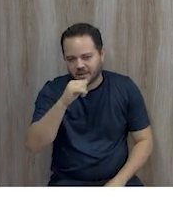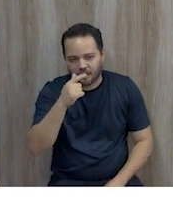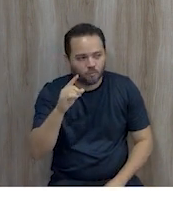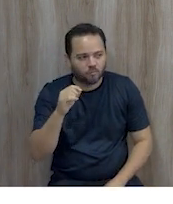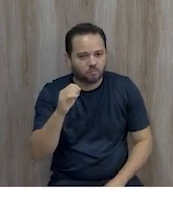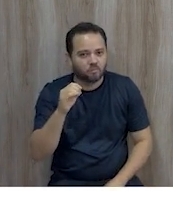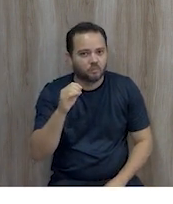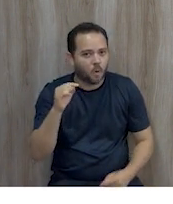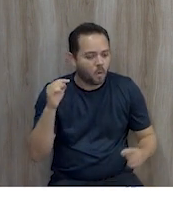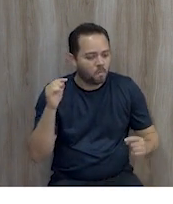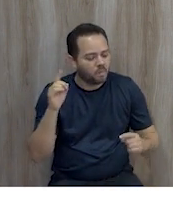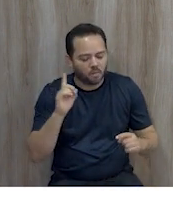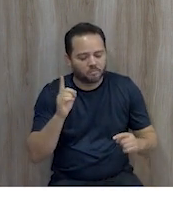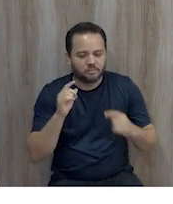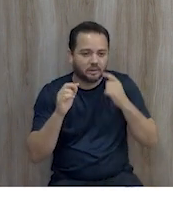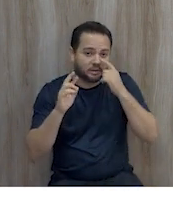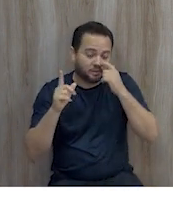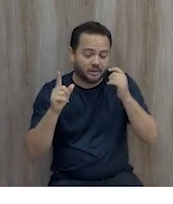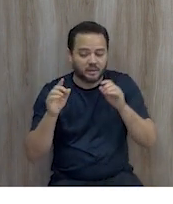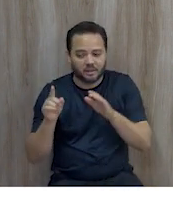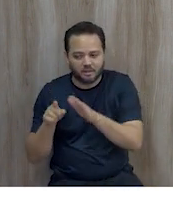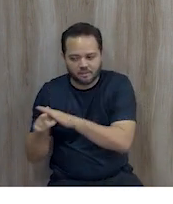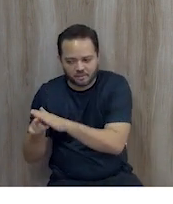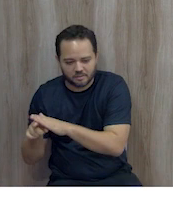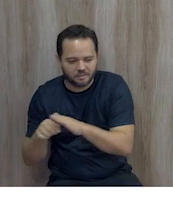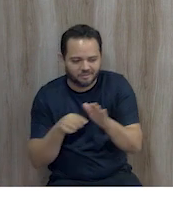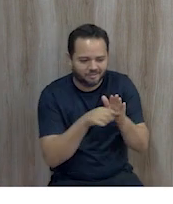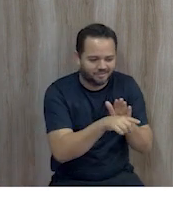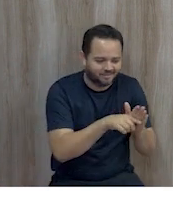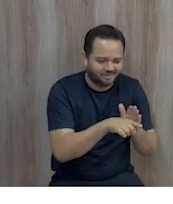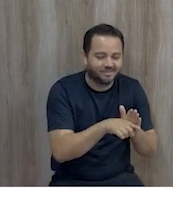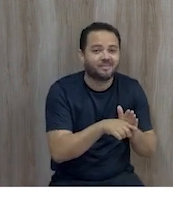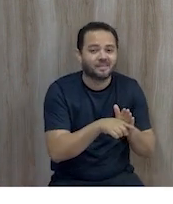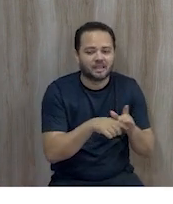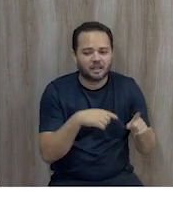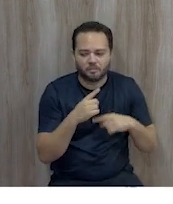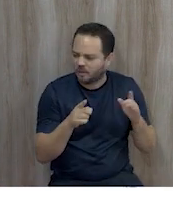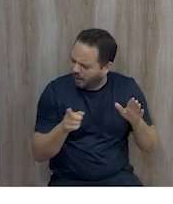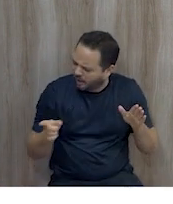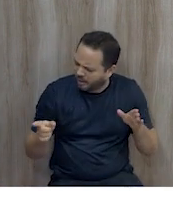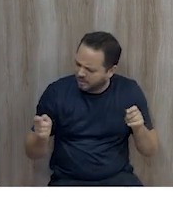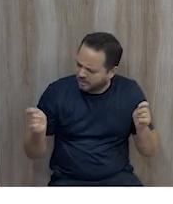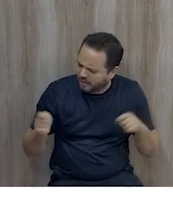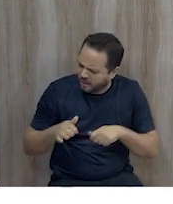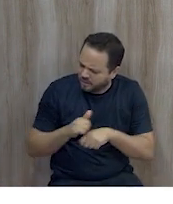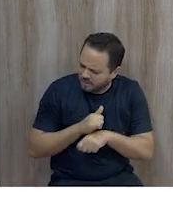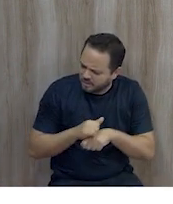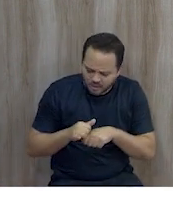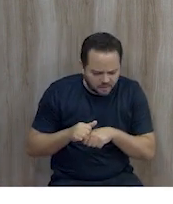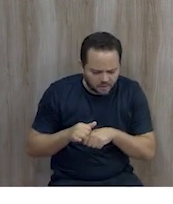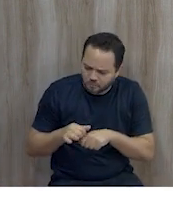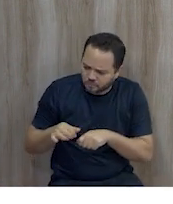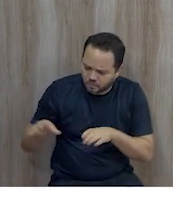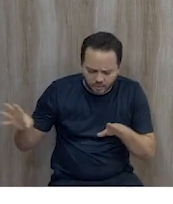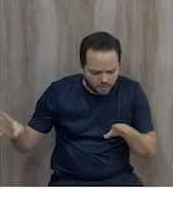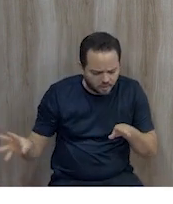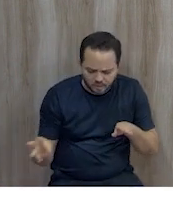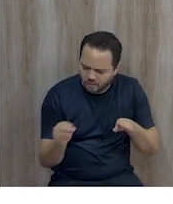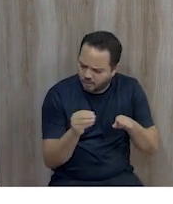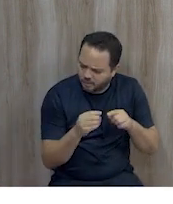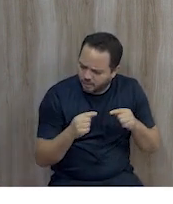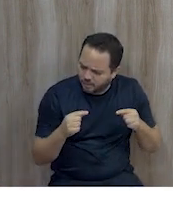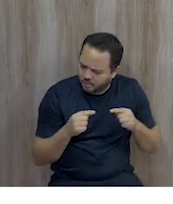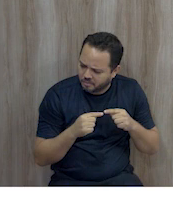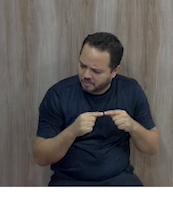que era para entrar com outros tipos de enxerto, de regeneração, mas hoje a gente sabe que ela é muito utilizada também para essas